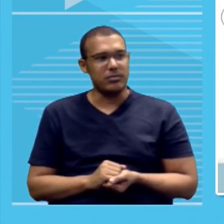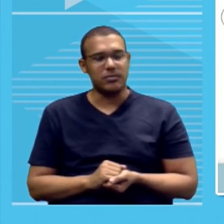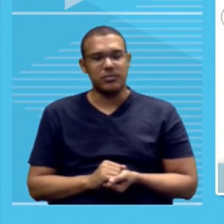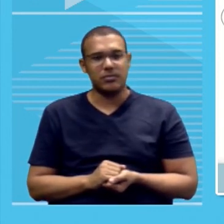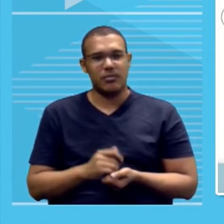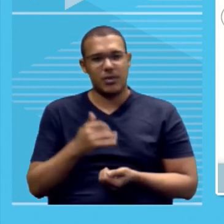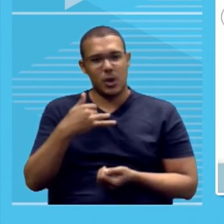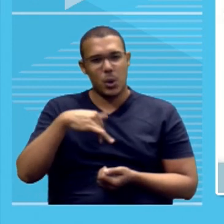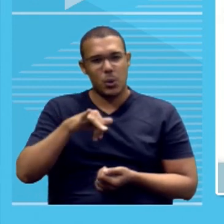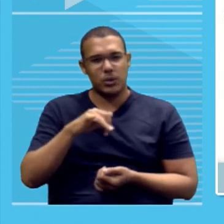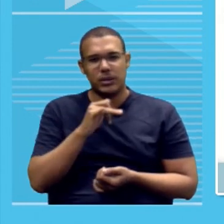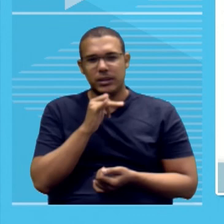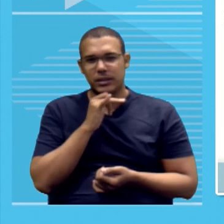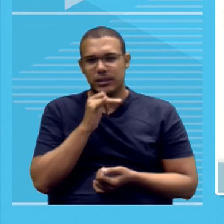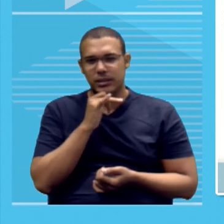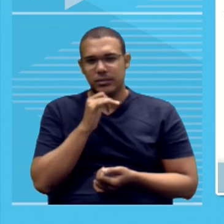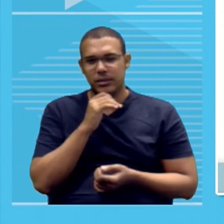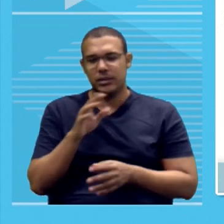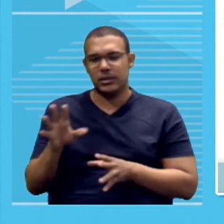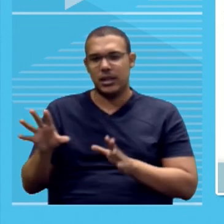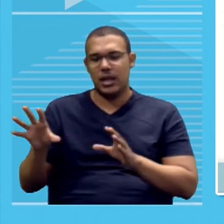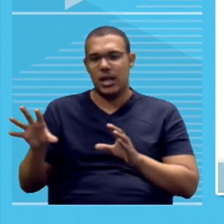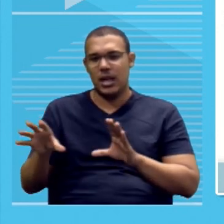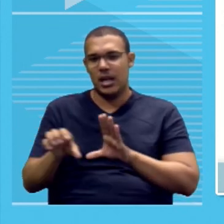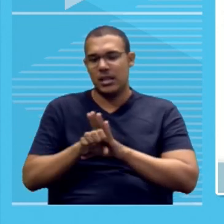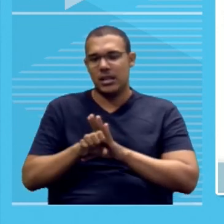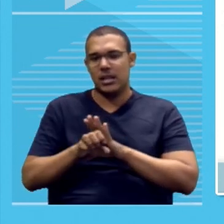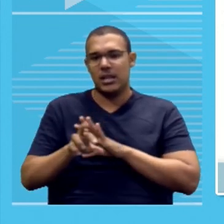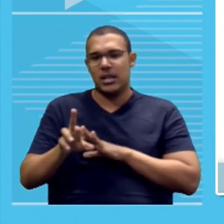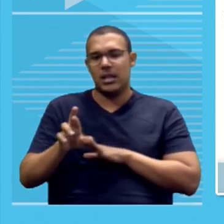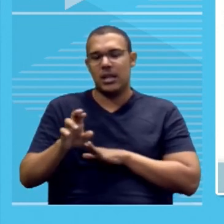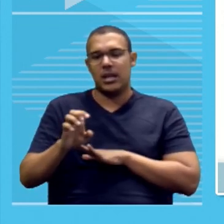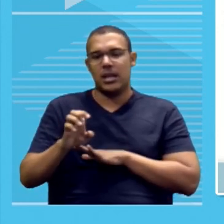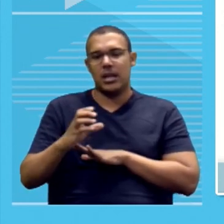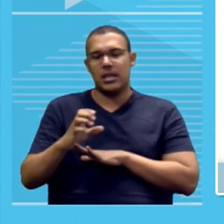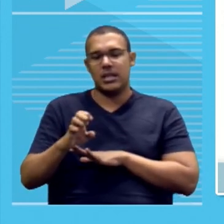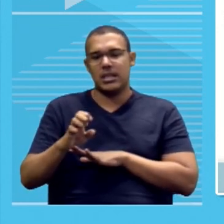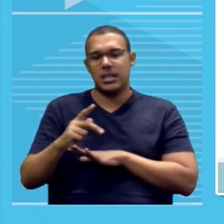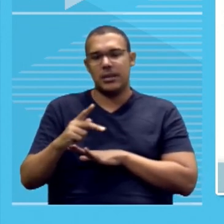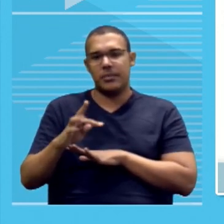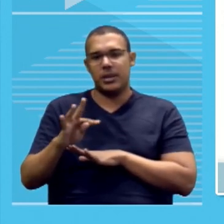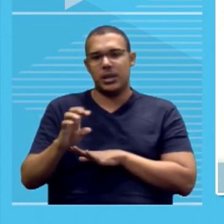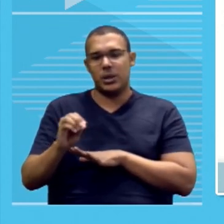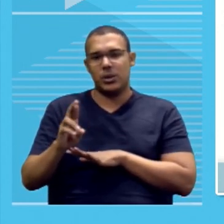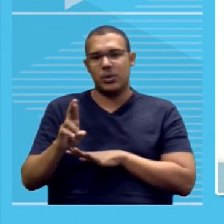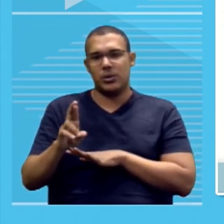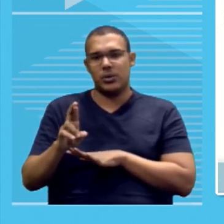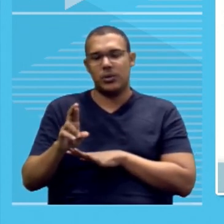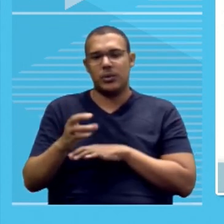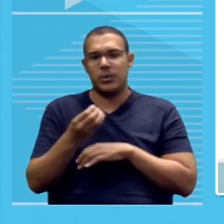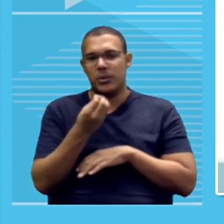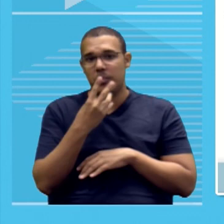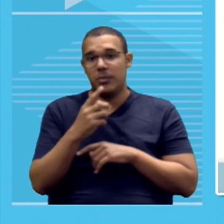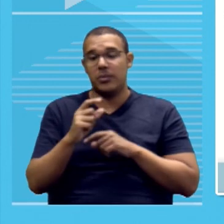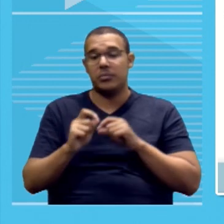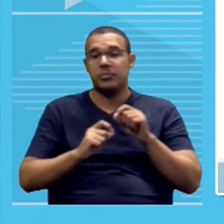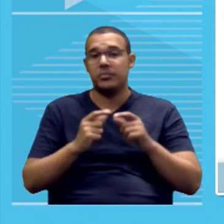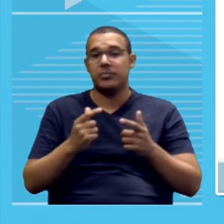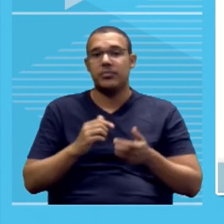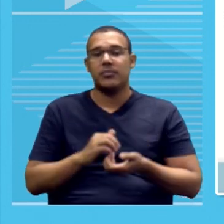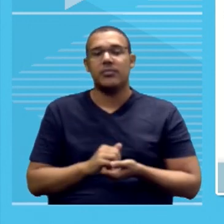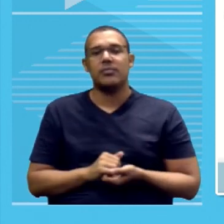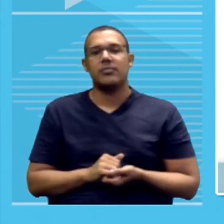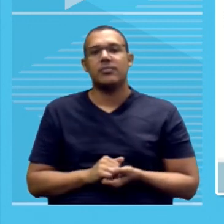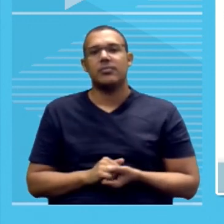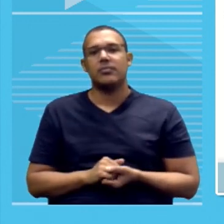receptor? Quem pode me dar um outro exemplo de receptor? Outro exemplo de receptor muito bom é você